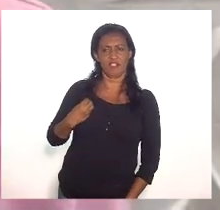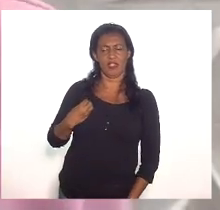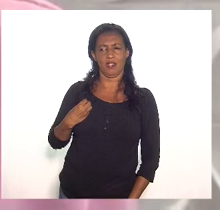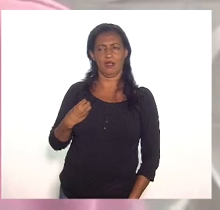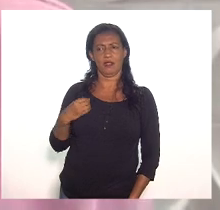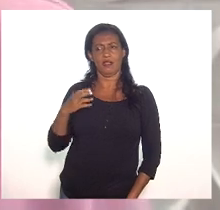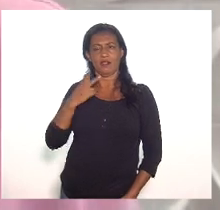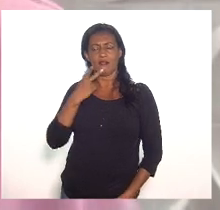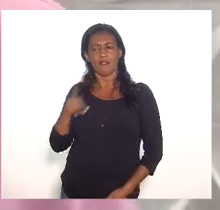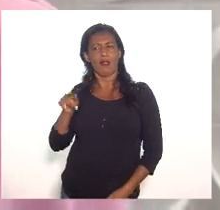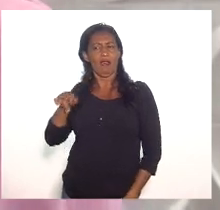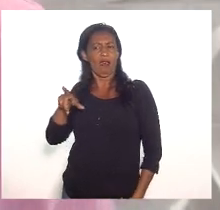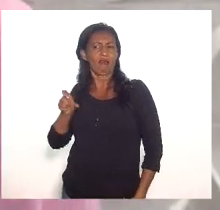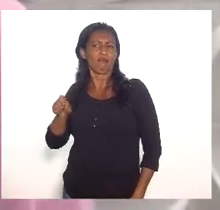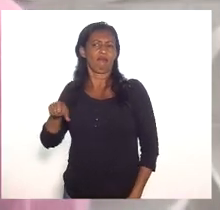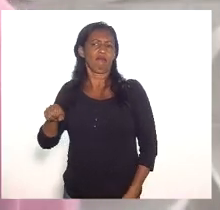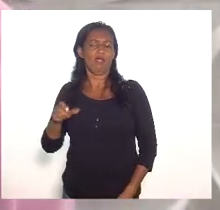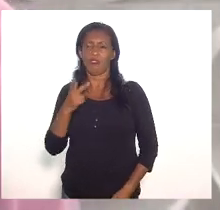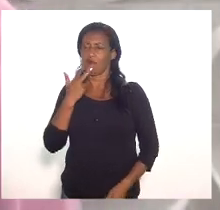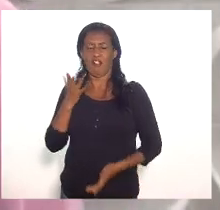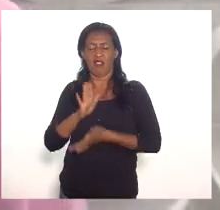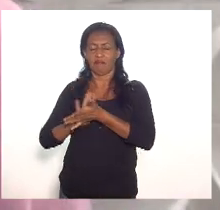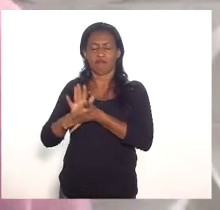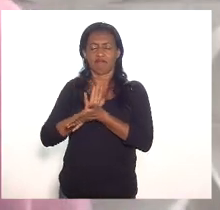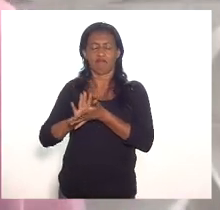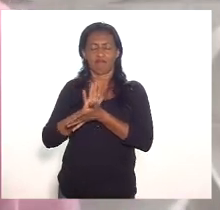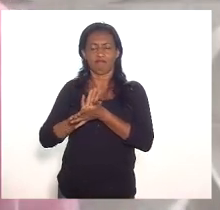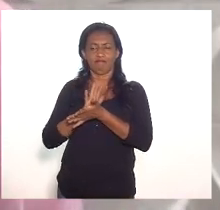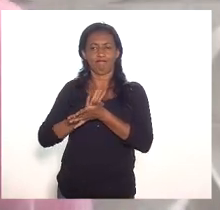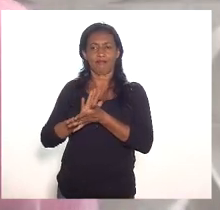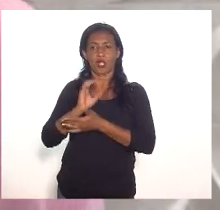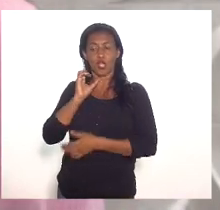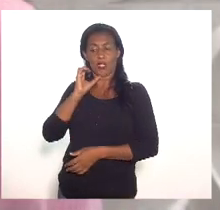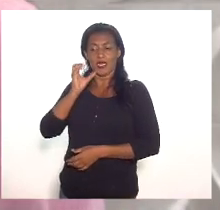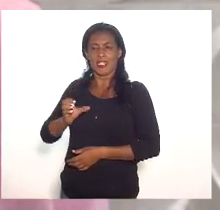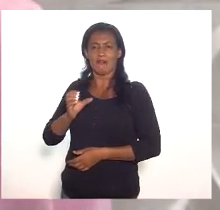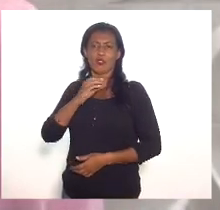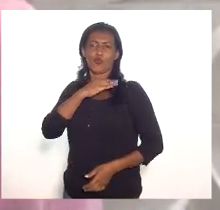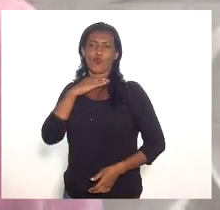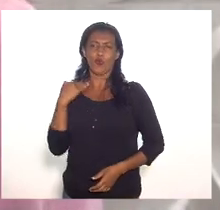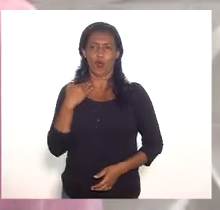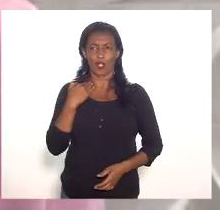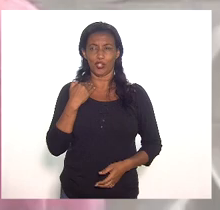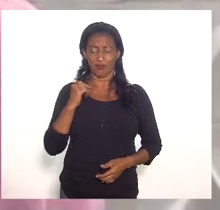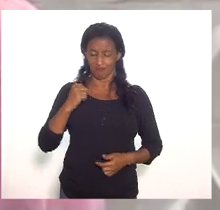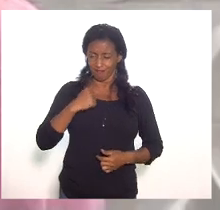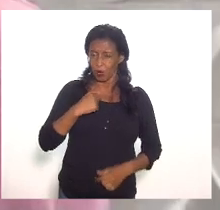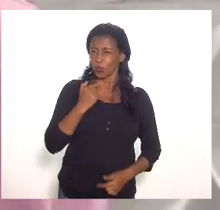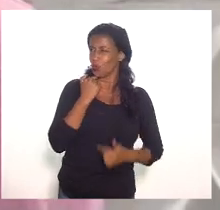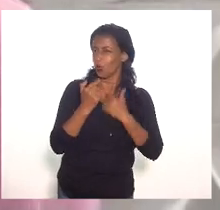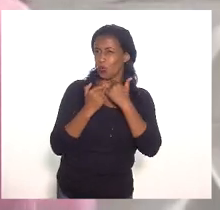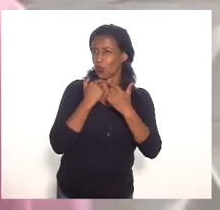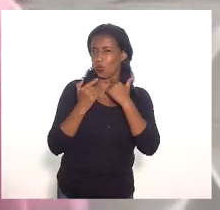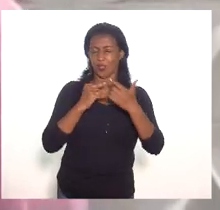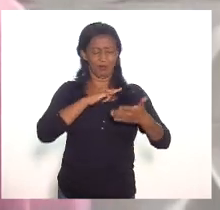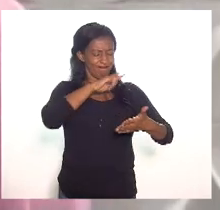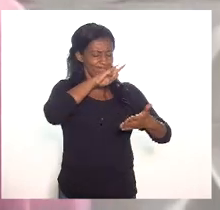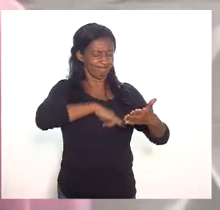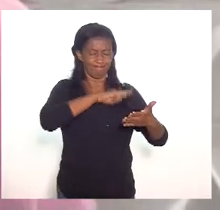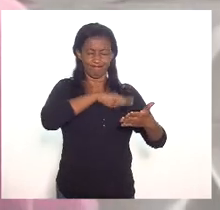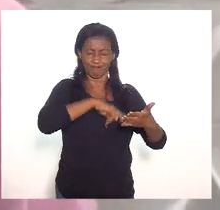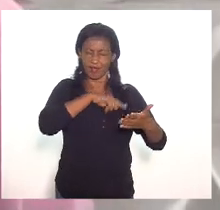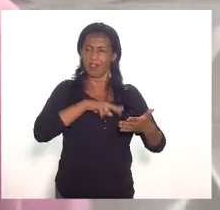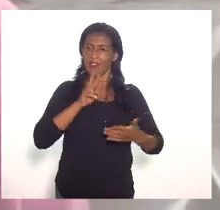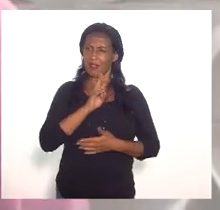daquela pessoa que foi vítima de um crime de morte. Portanto, eu não tenho dúvida que esse dossiê vai não